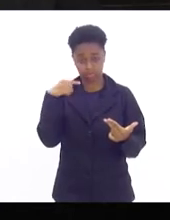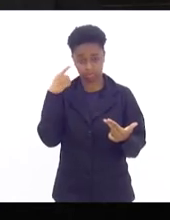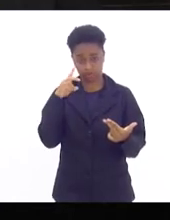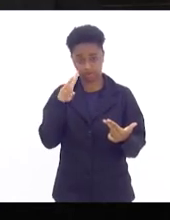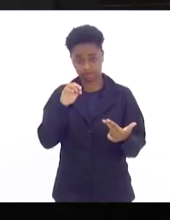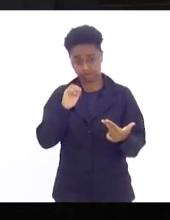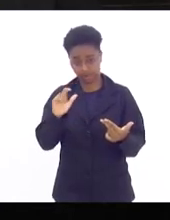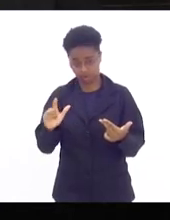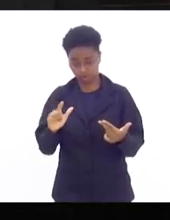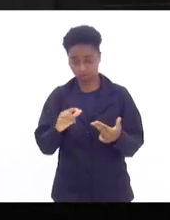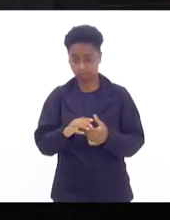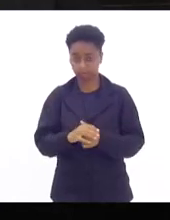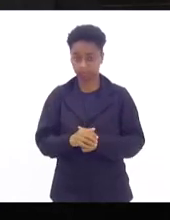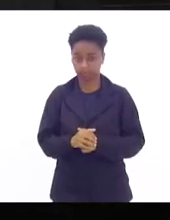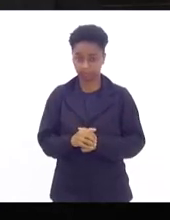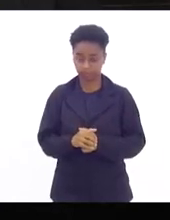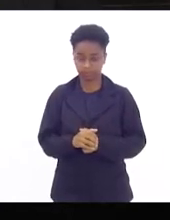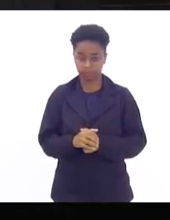Ceasa,